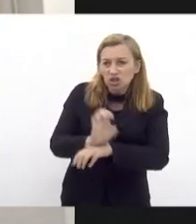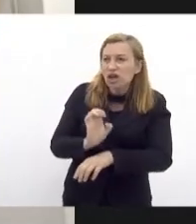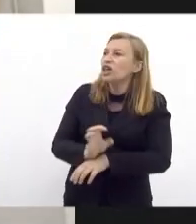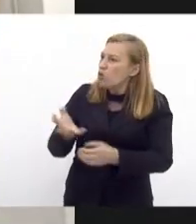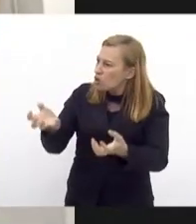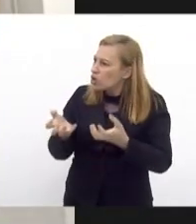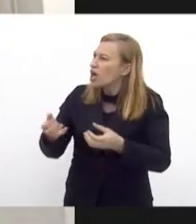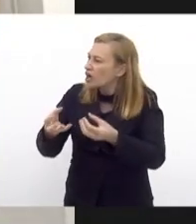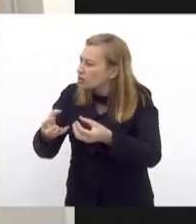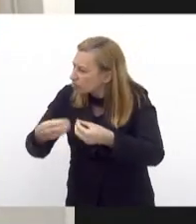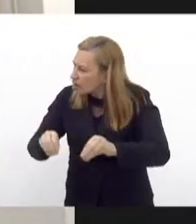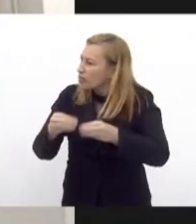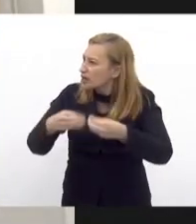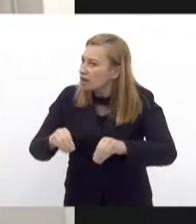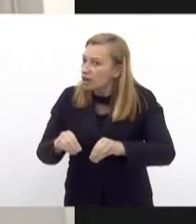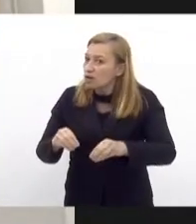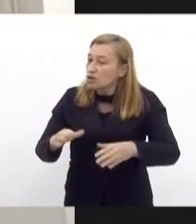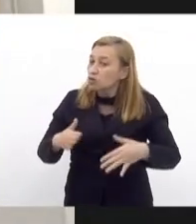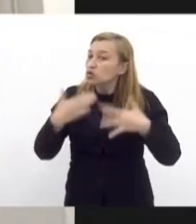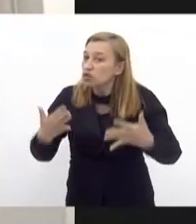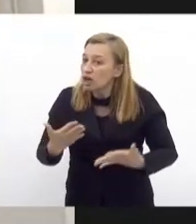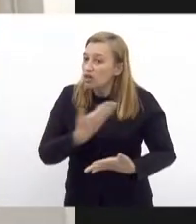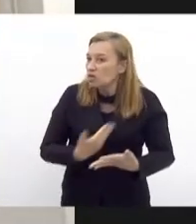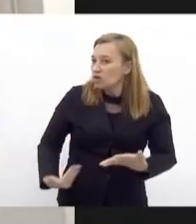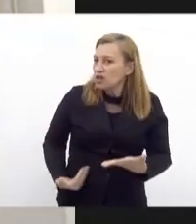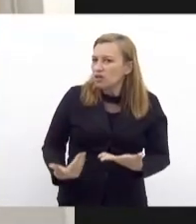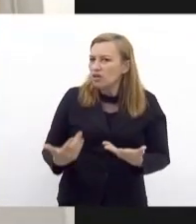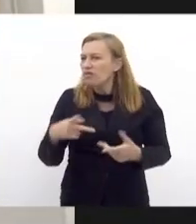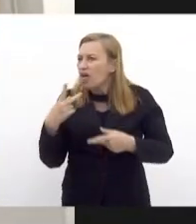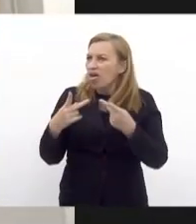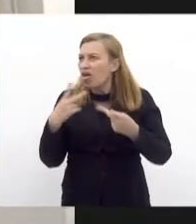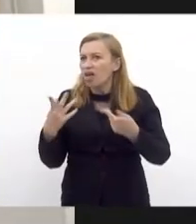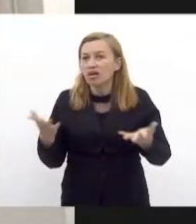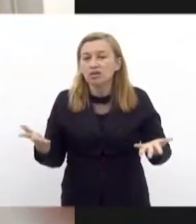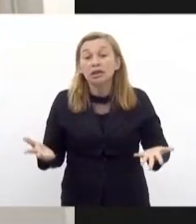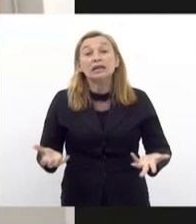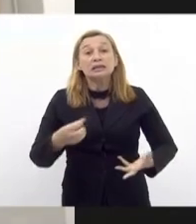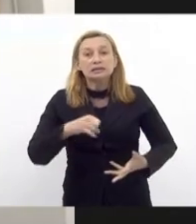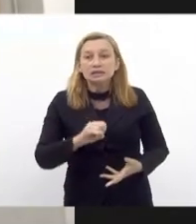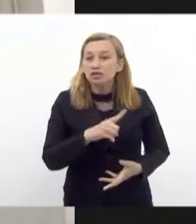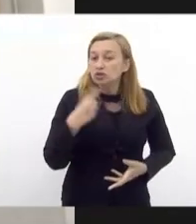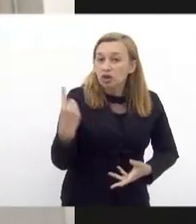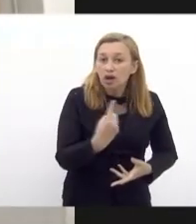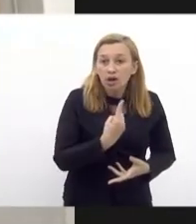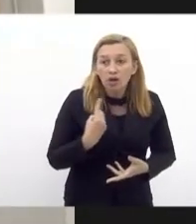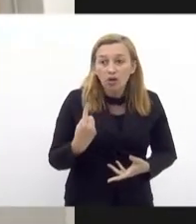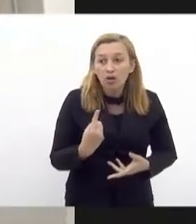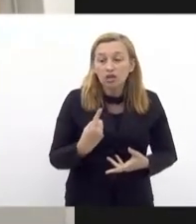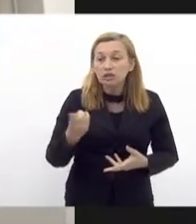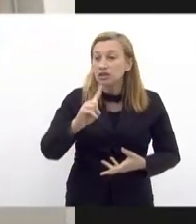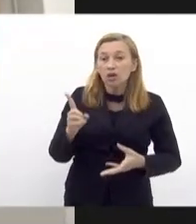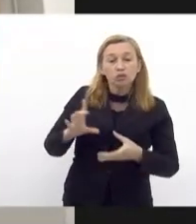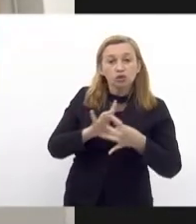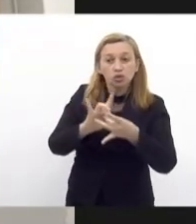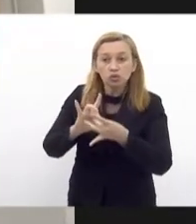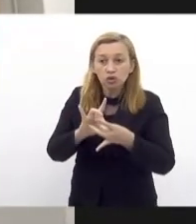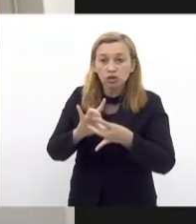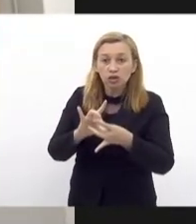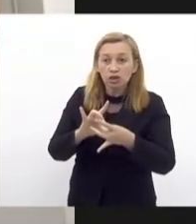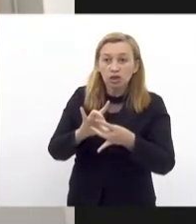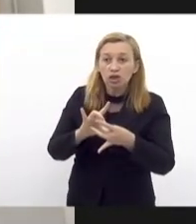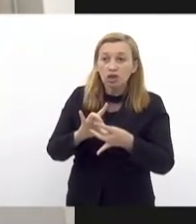quebro. E vou dar um susto no seu governador, não sei o quê, assim mesmo. Então, se nós não nos unirmos, os adversários são